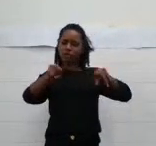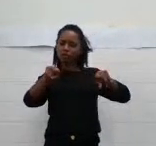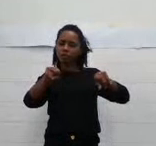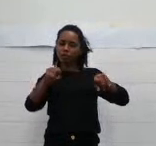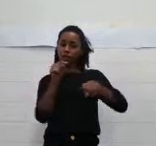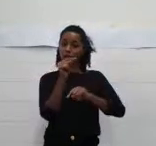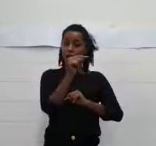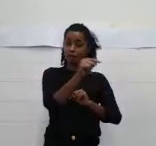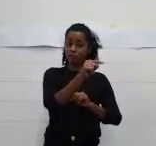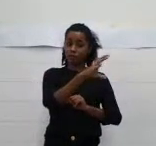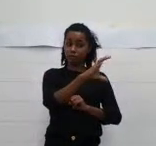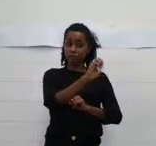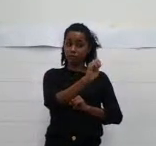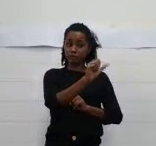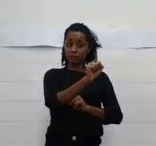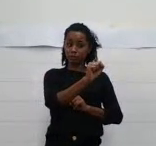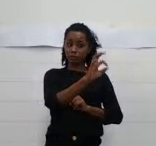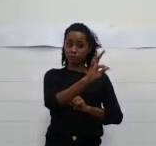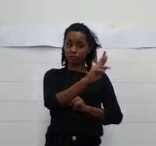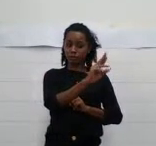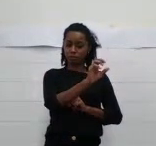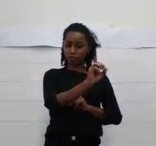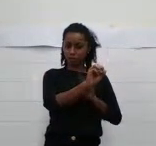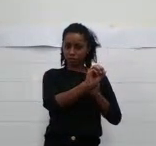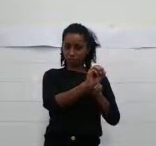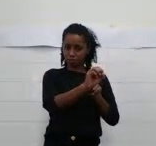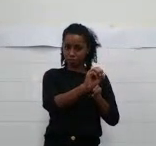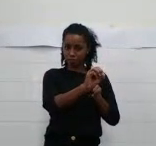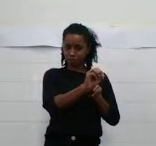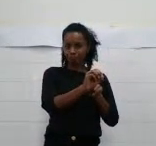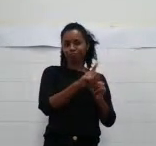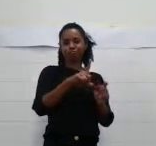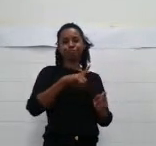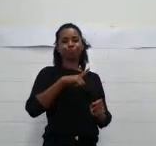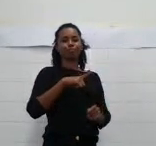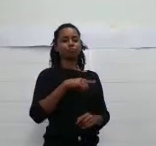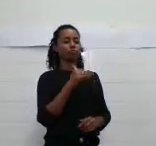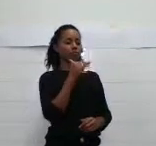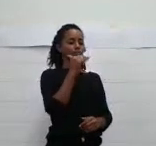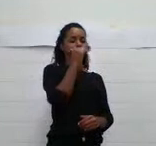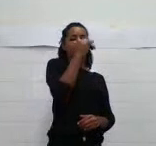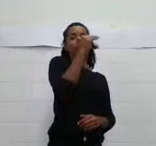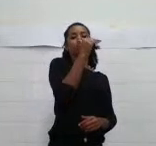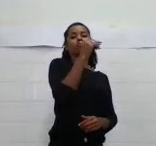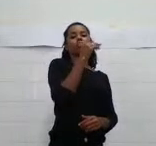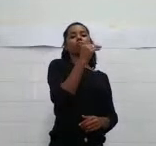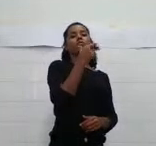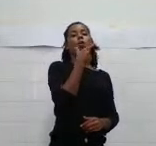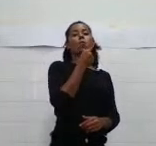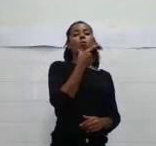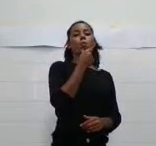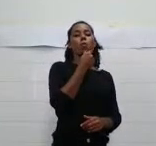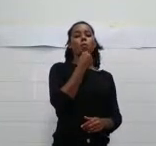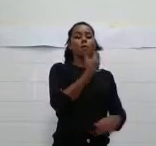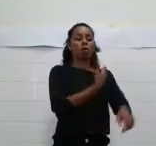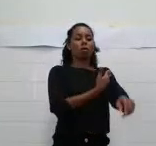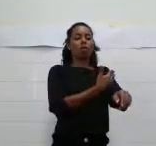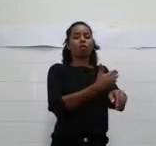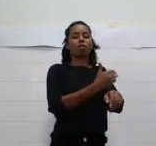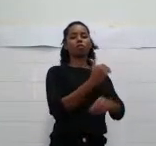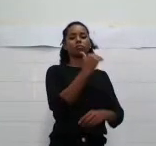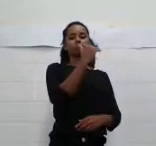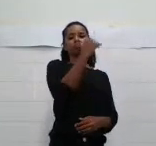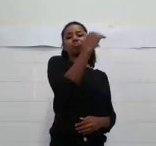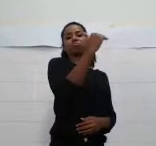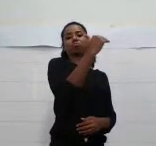Castro Alves tinha o seu lado burguês, né? Castro Alves era um escritor que estava inserido na